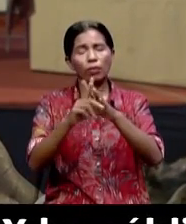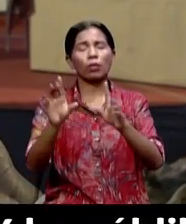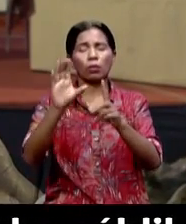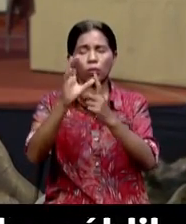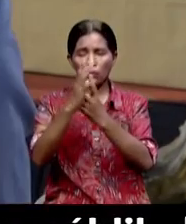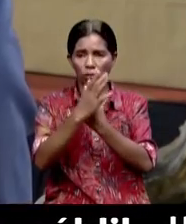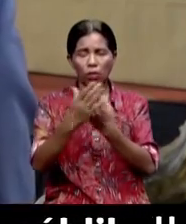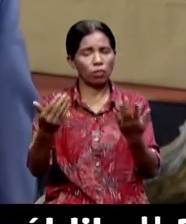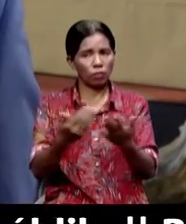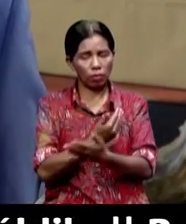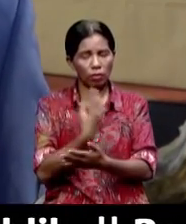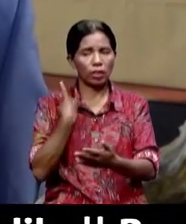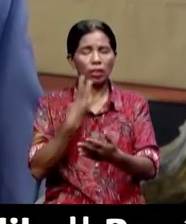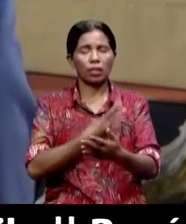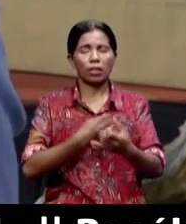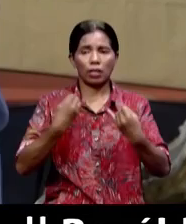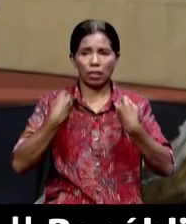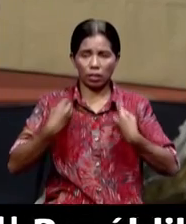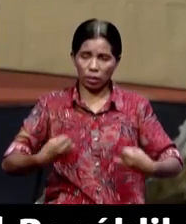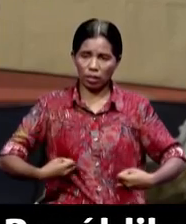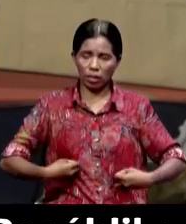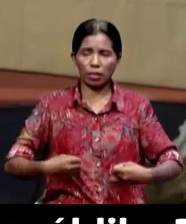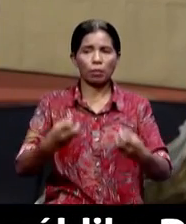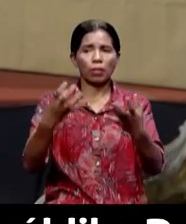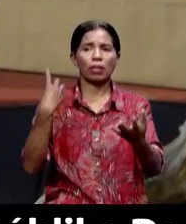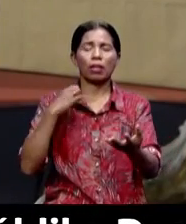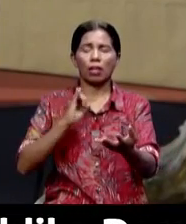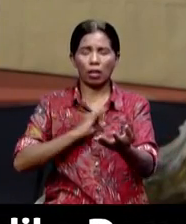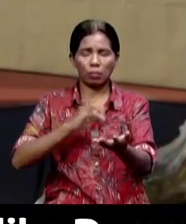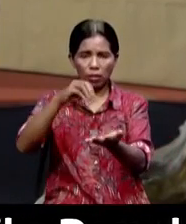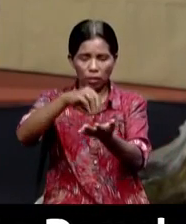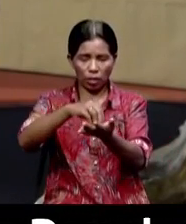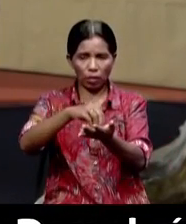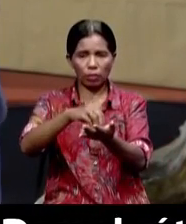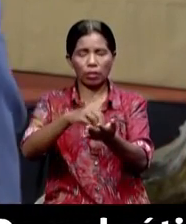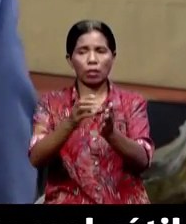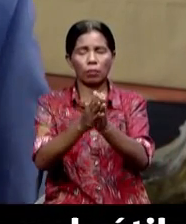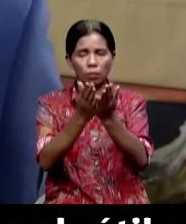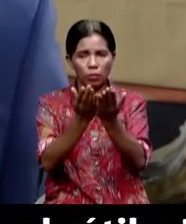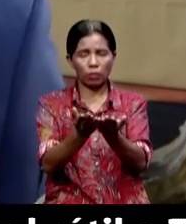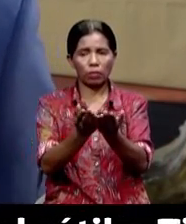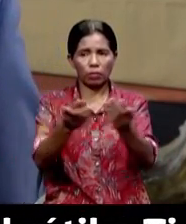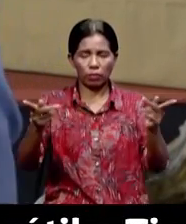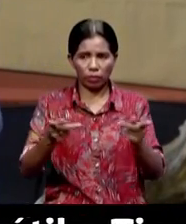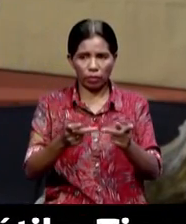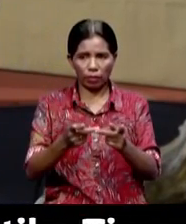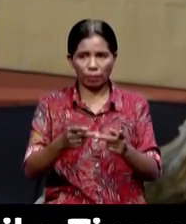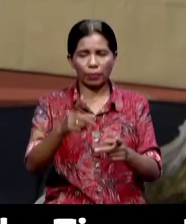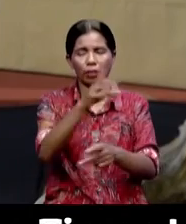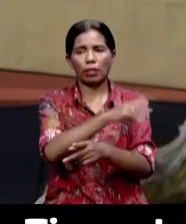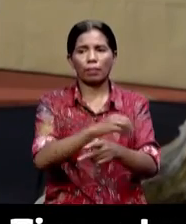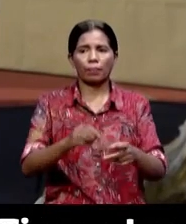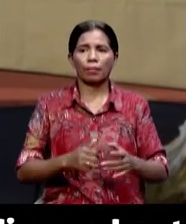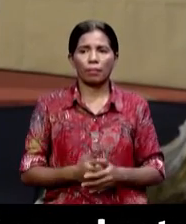crise identidade língua halobara e depois ao batau a biblioteca. Primeiro liu ao batau o que a biblioteca sanada de em